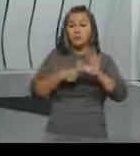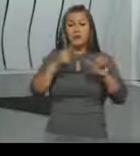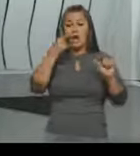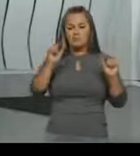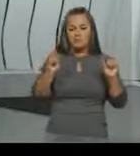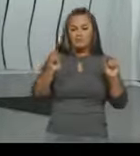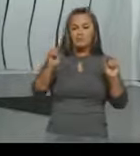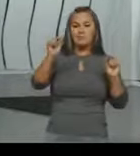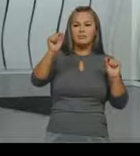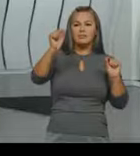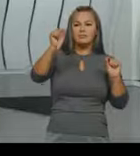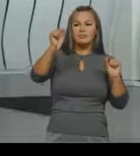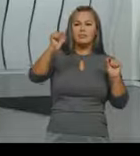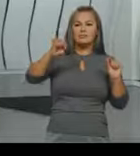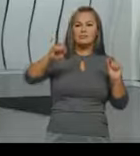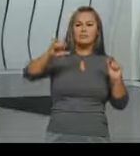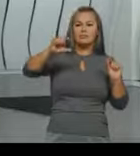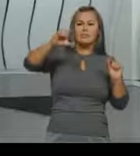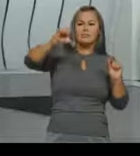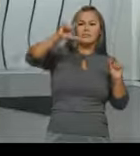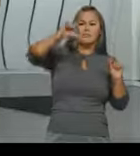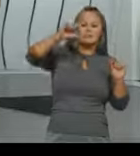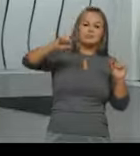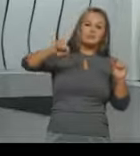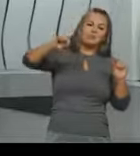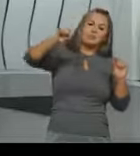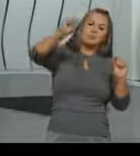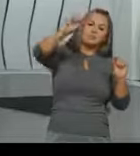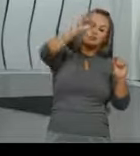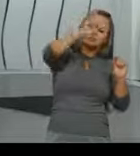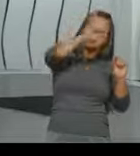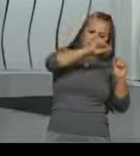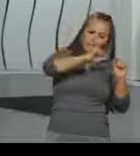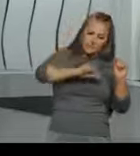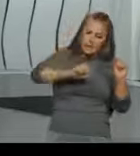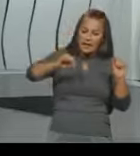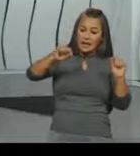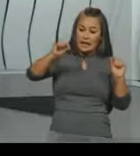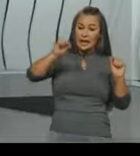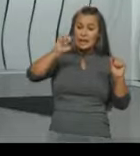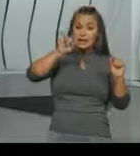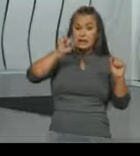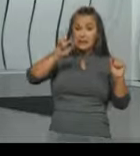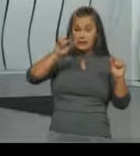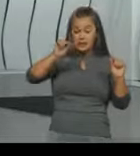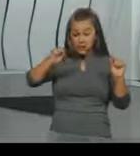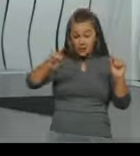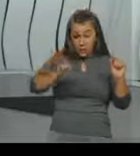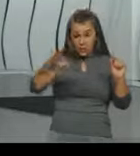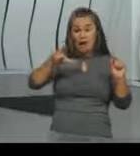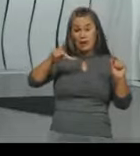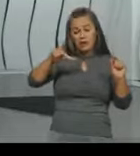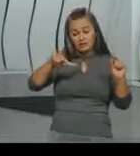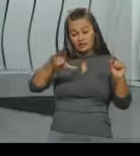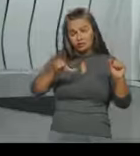a gente sempre decresce, beleza? Sempre isso. 180 graus equivale a π radiano